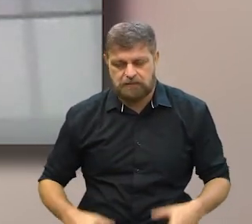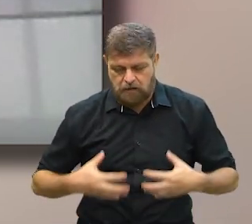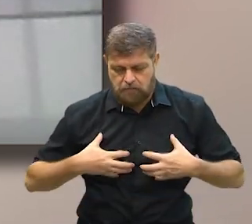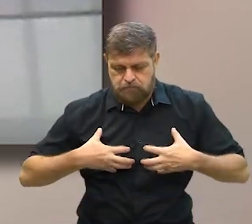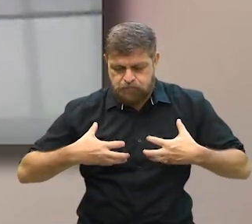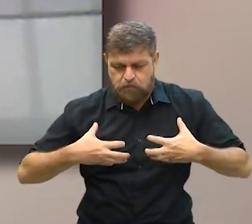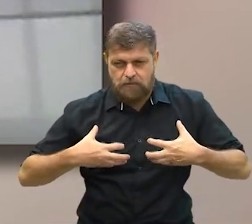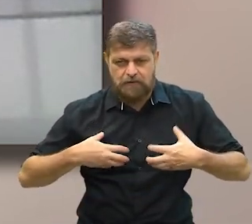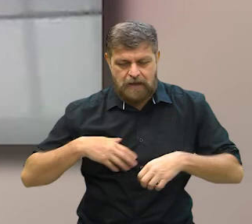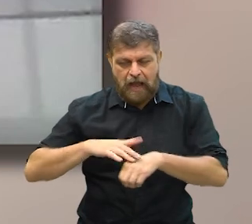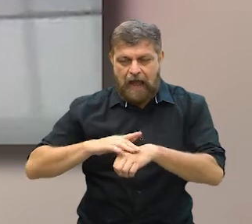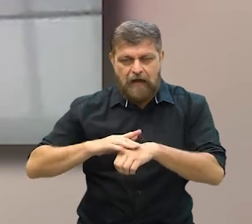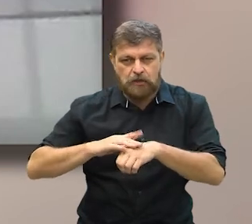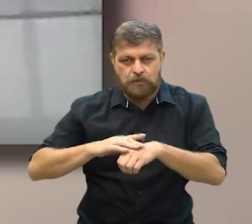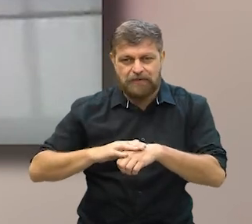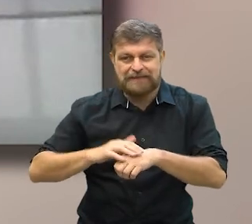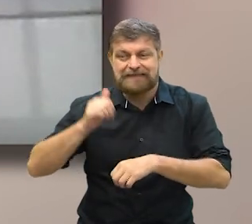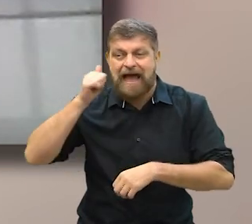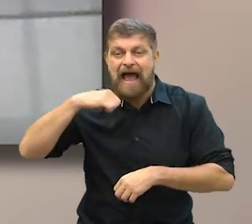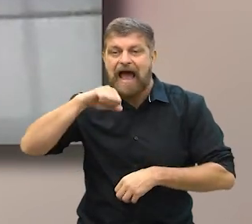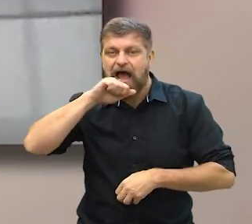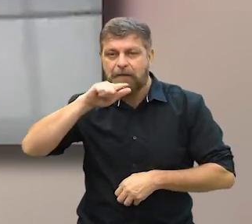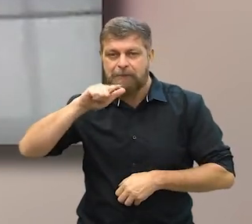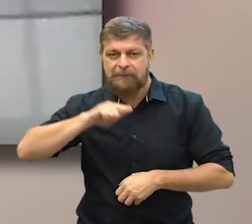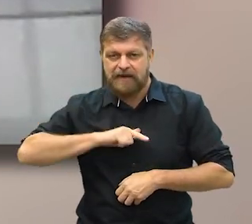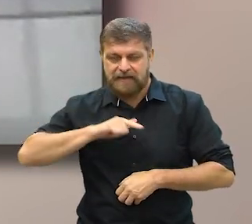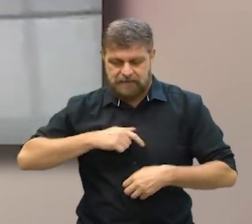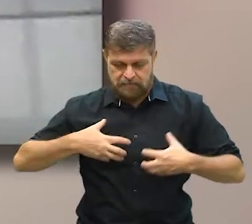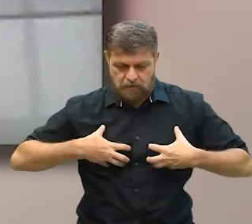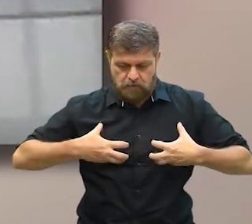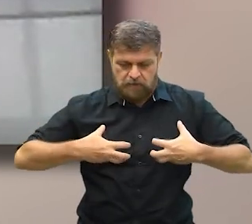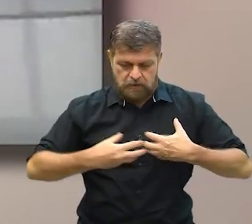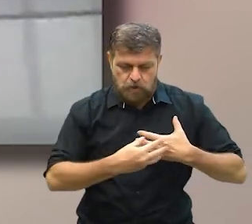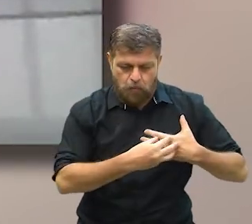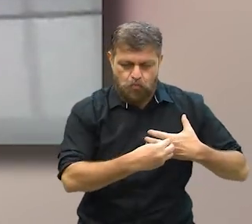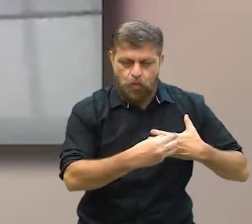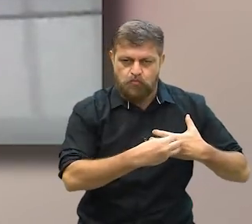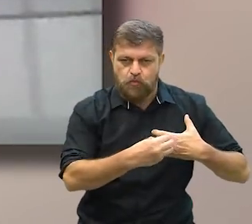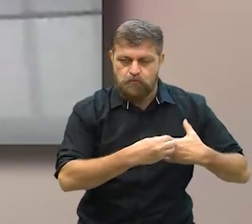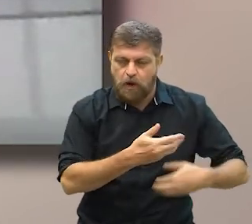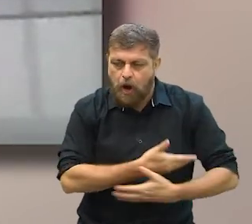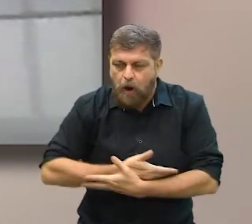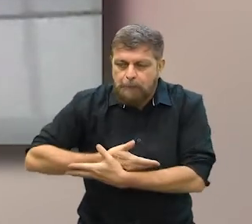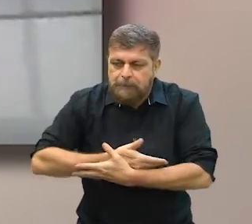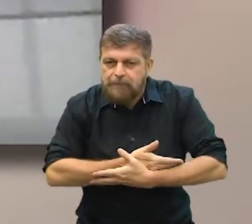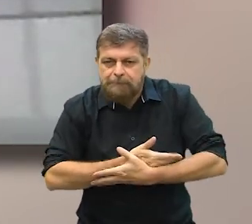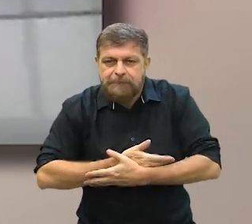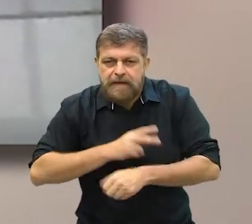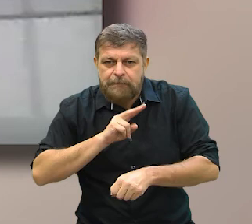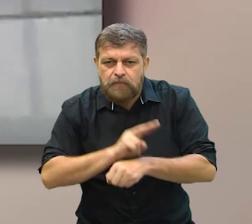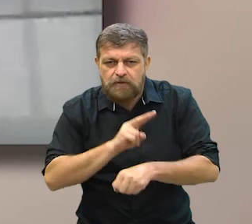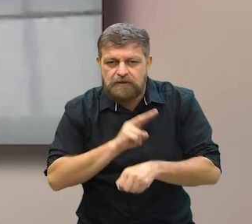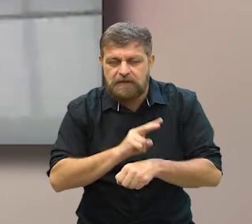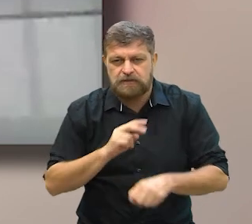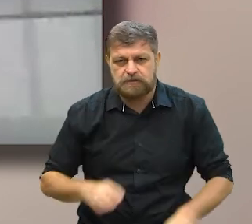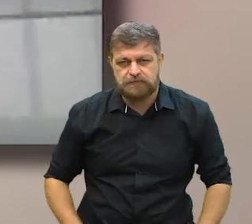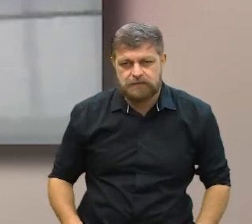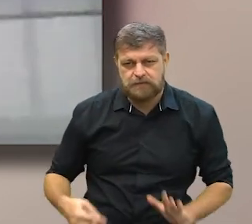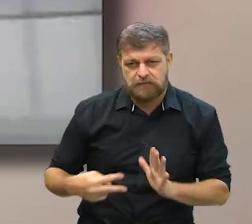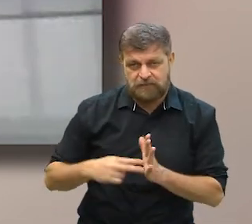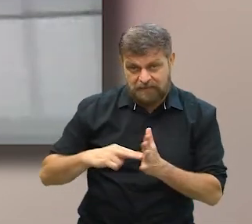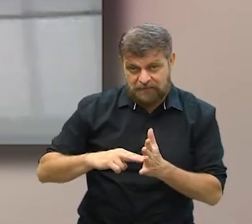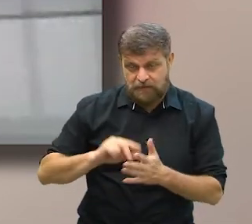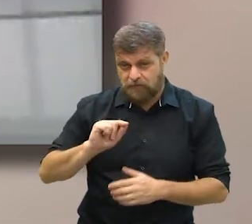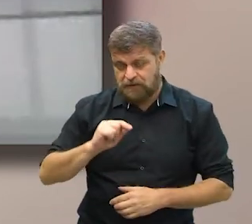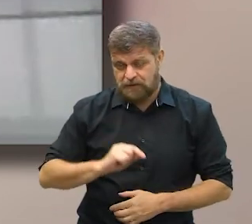imunoglobulinas, IgG, de tudo quanto é doença que a mãe teve, né? Passa no leite materno, as imunoglobulinas. Então,